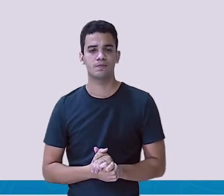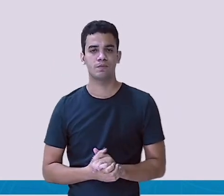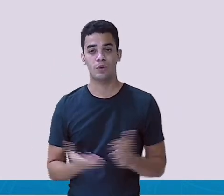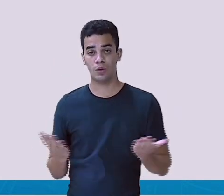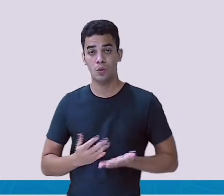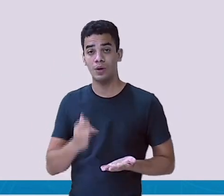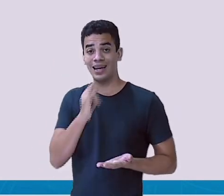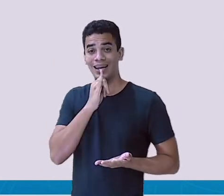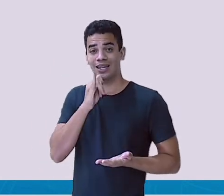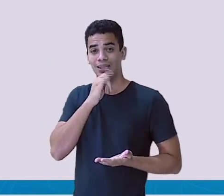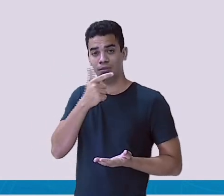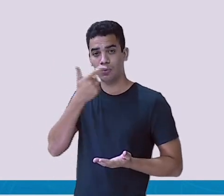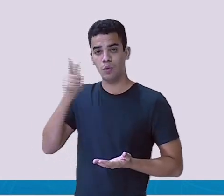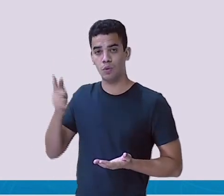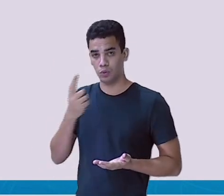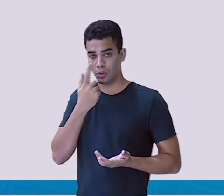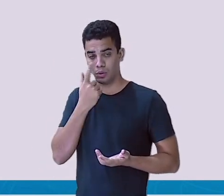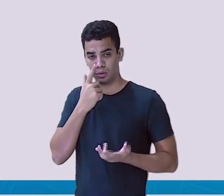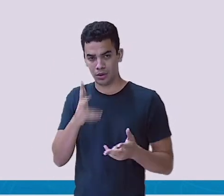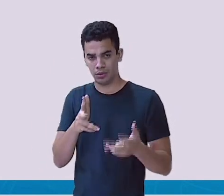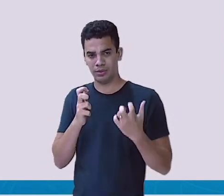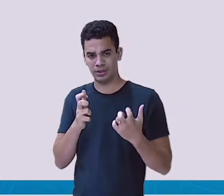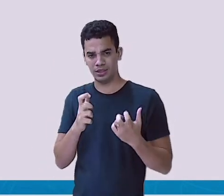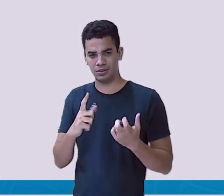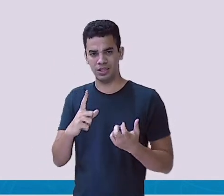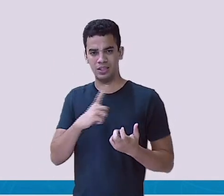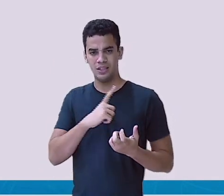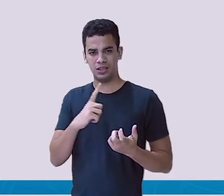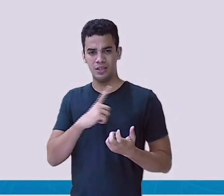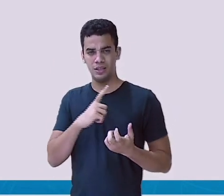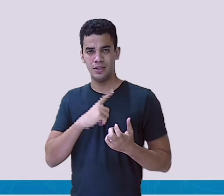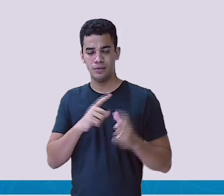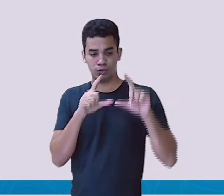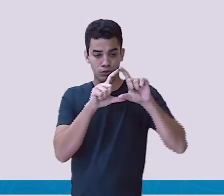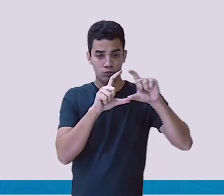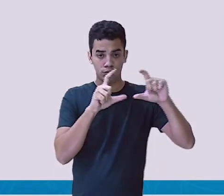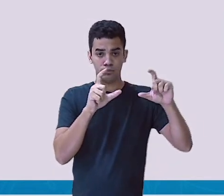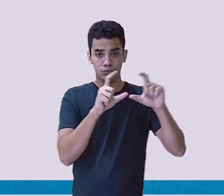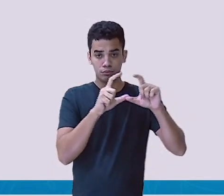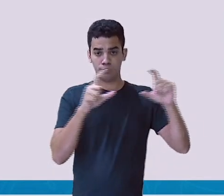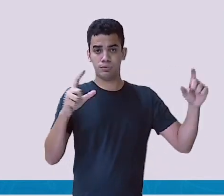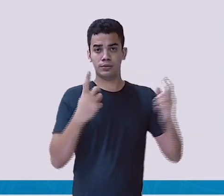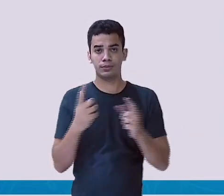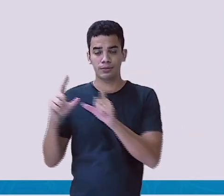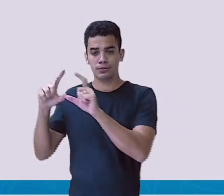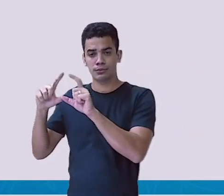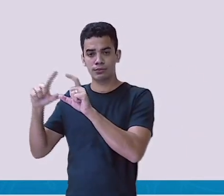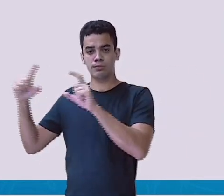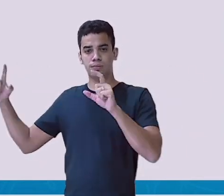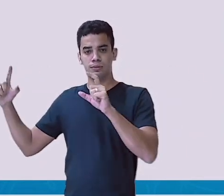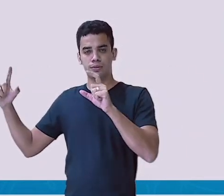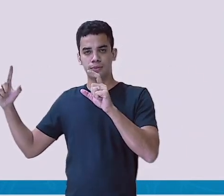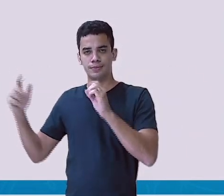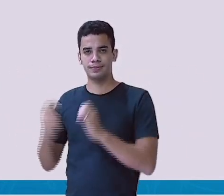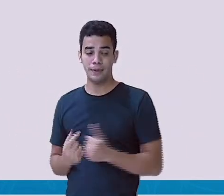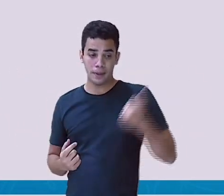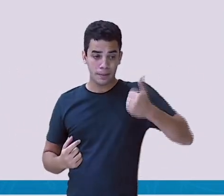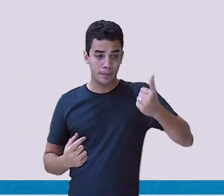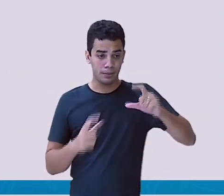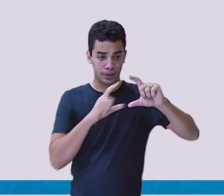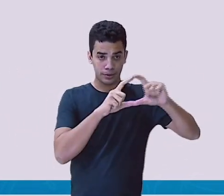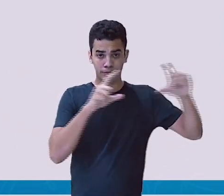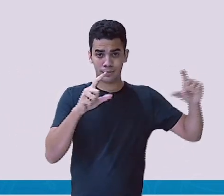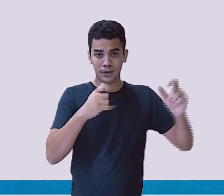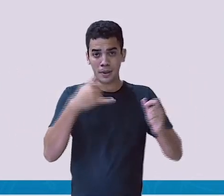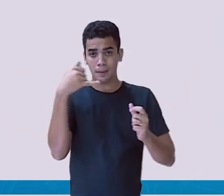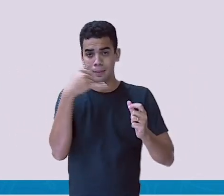Vejam que aqui eu tenho, olha, duas expressões. A primeira menos a segunda. Então, eu